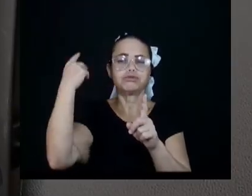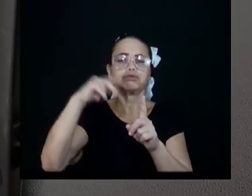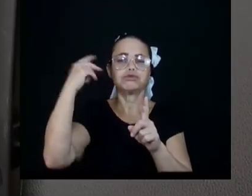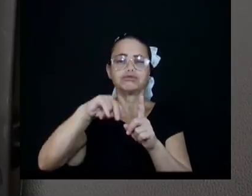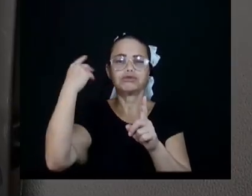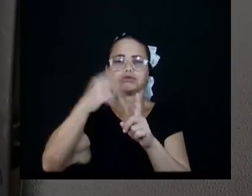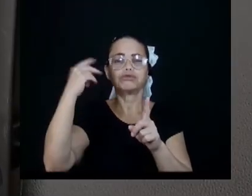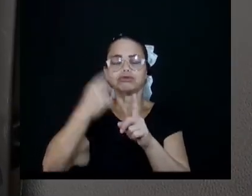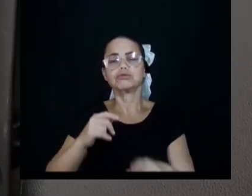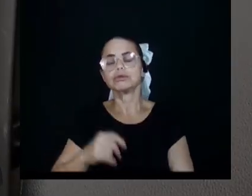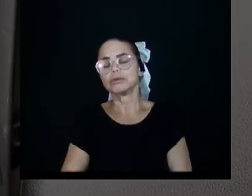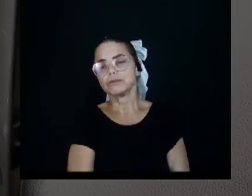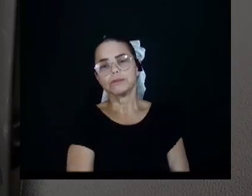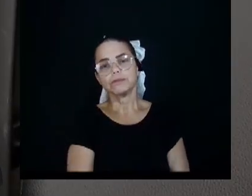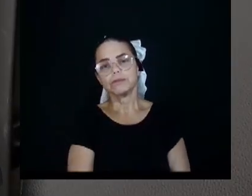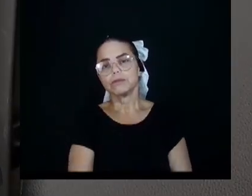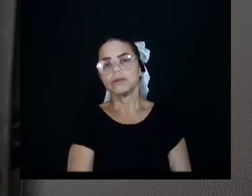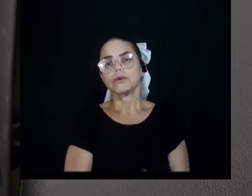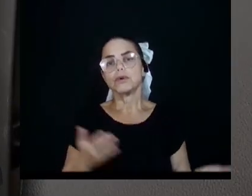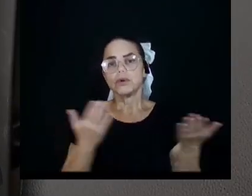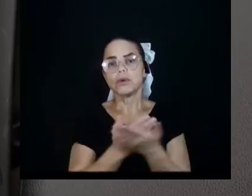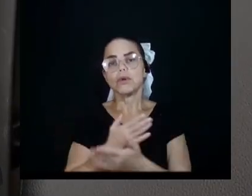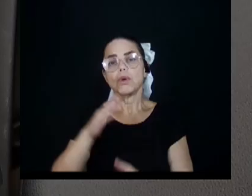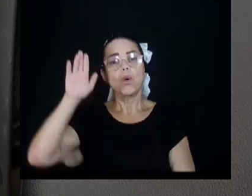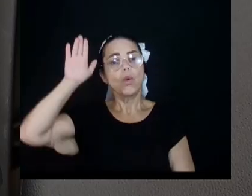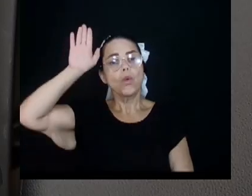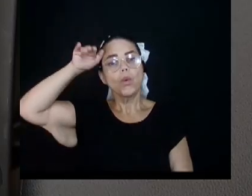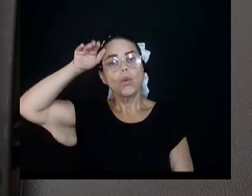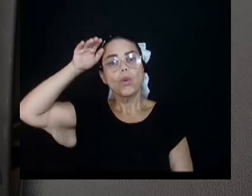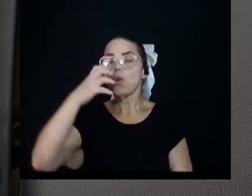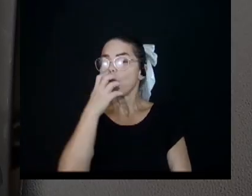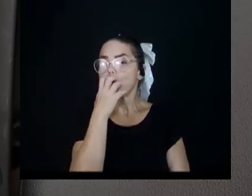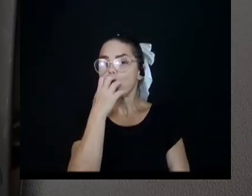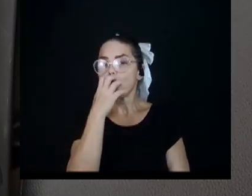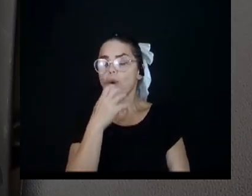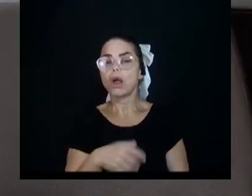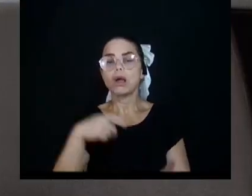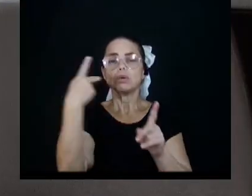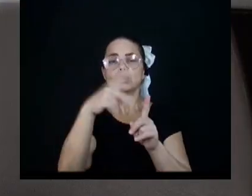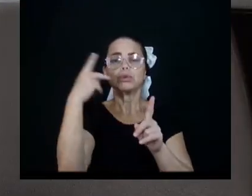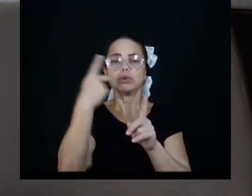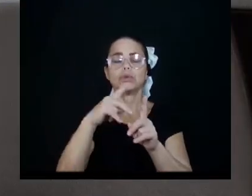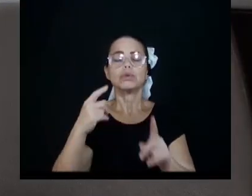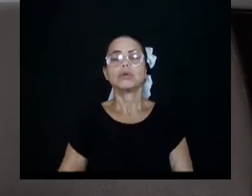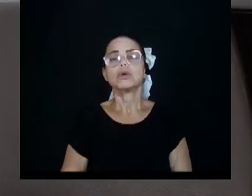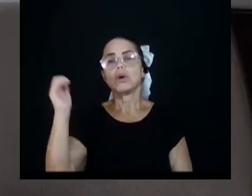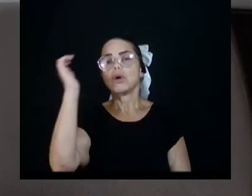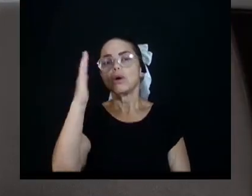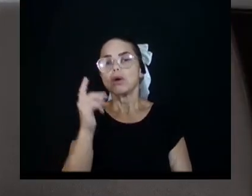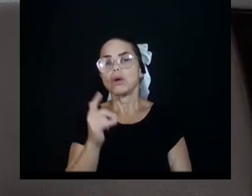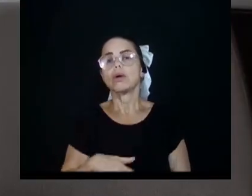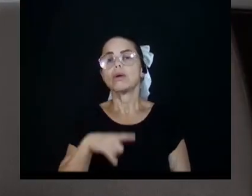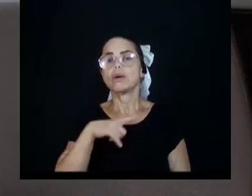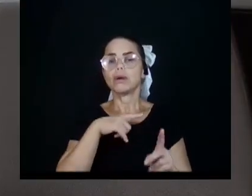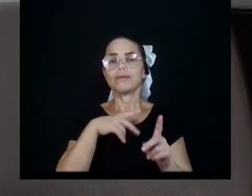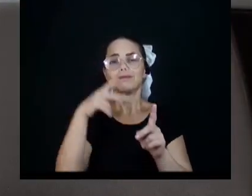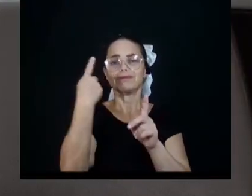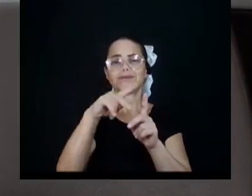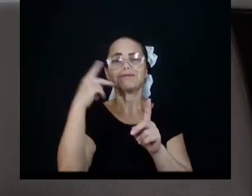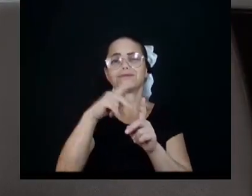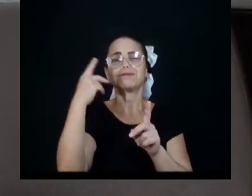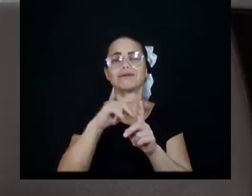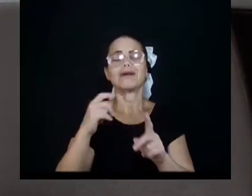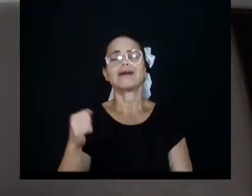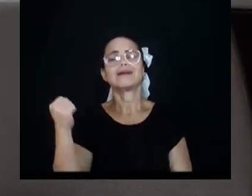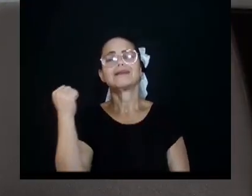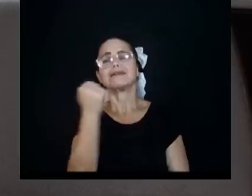disso foi agora o cão-orelha, né, que chocou o Brasil por ter sido agredido e morto por um